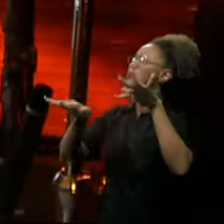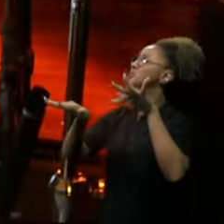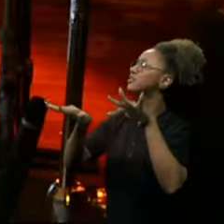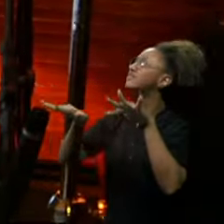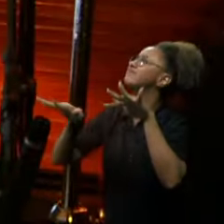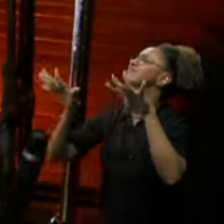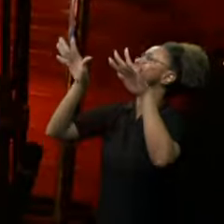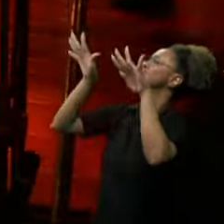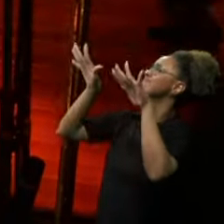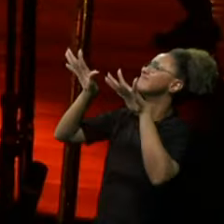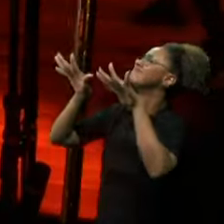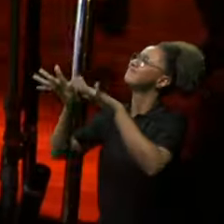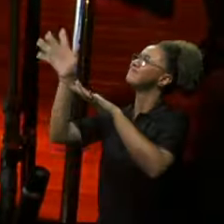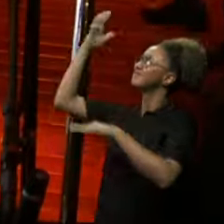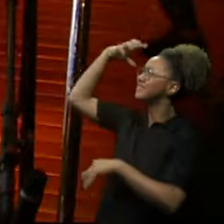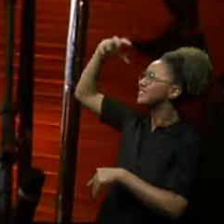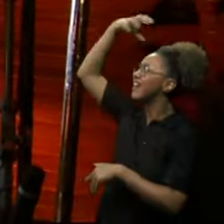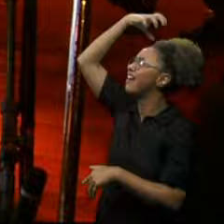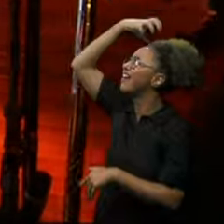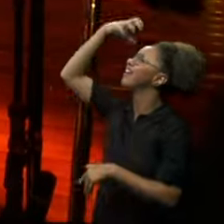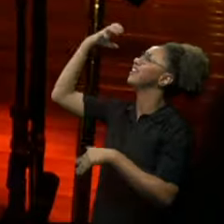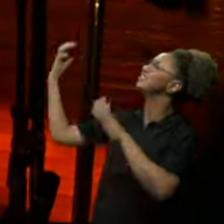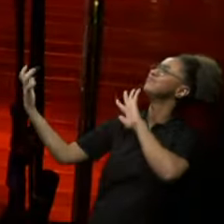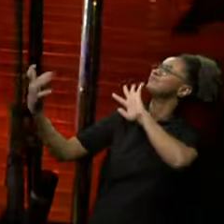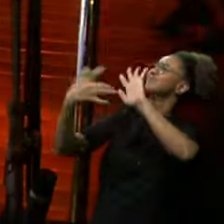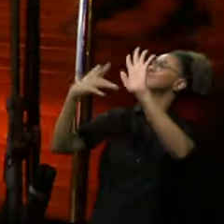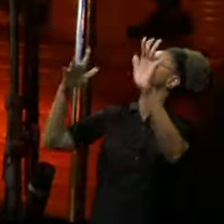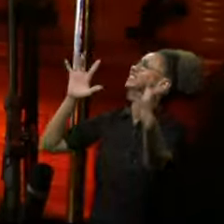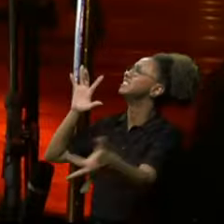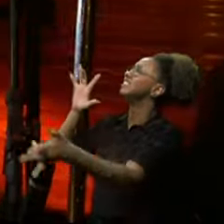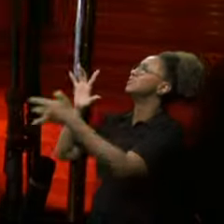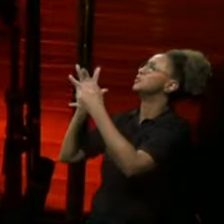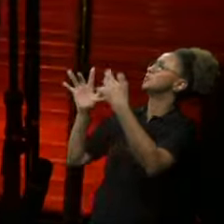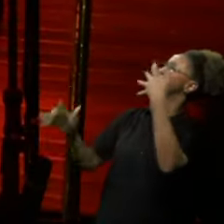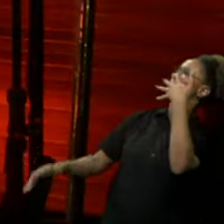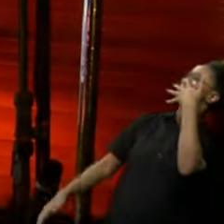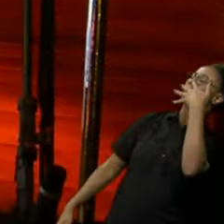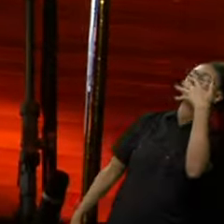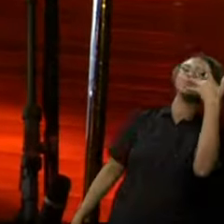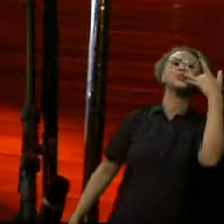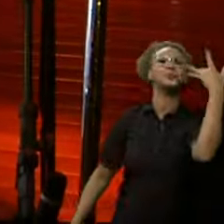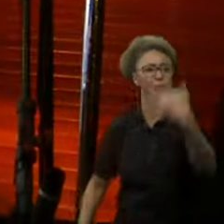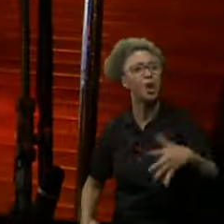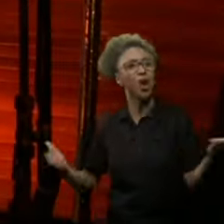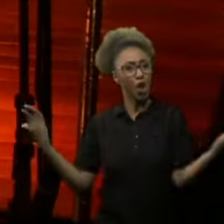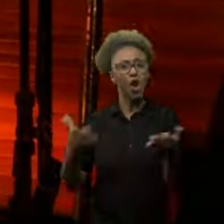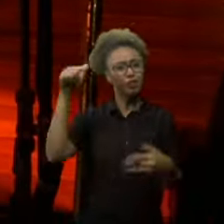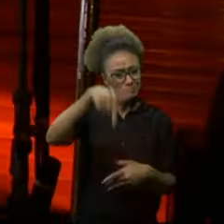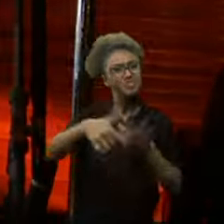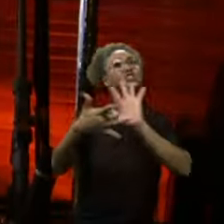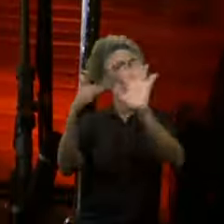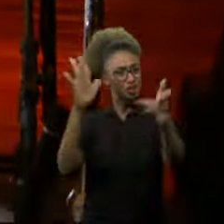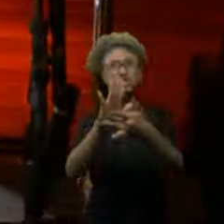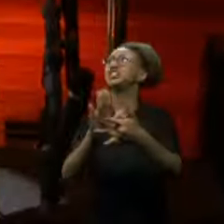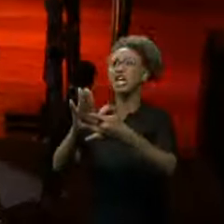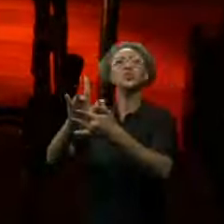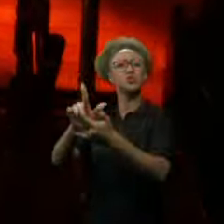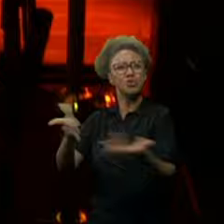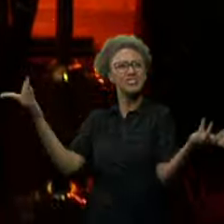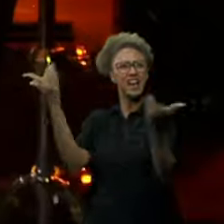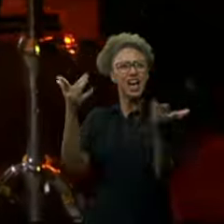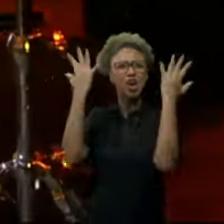hoje de tarde ele tá rústicos ou Retaliação C